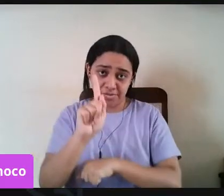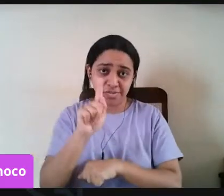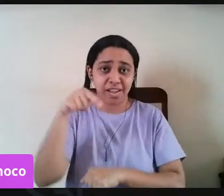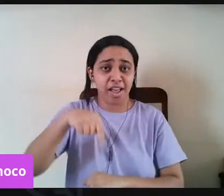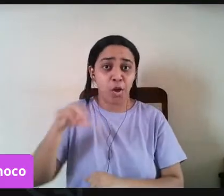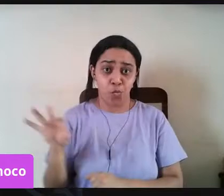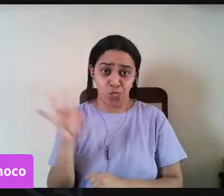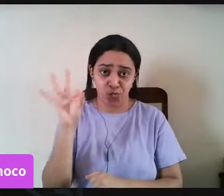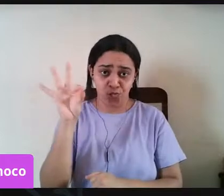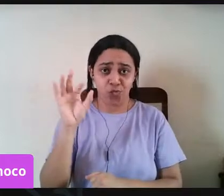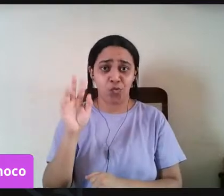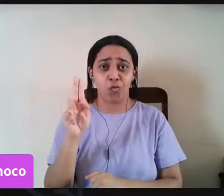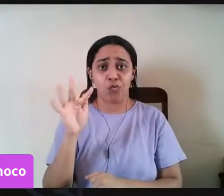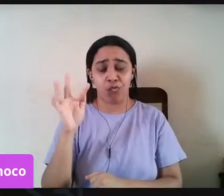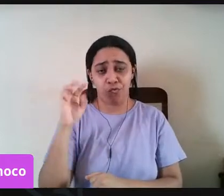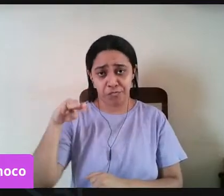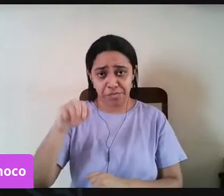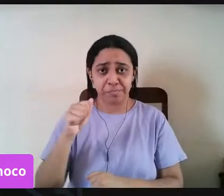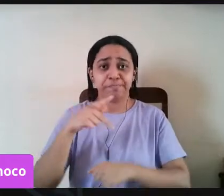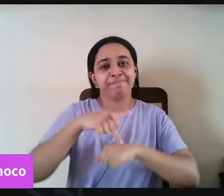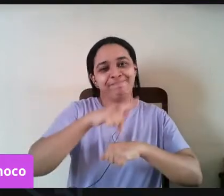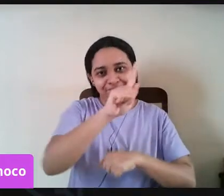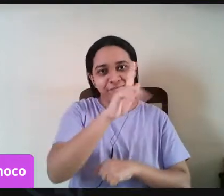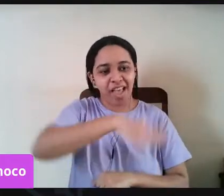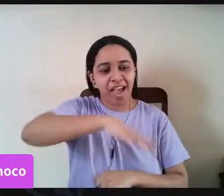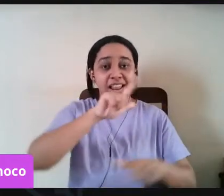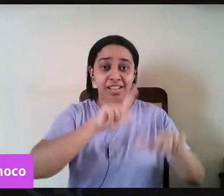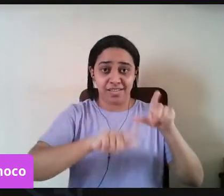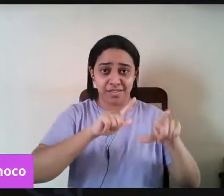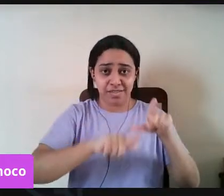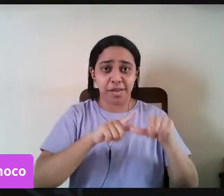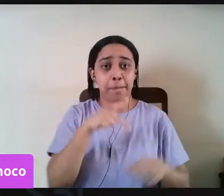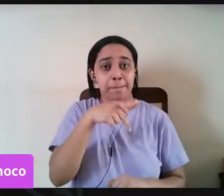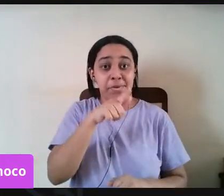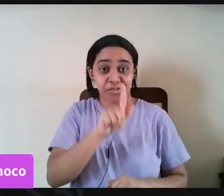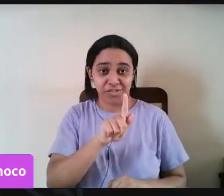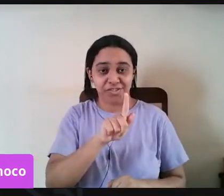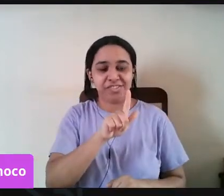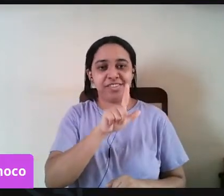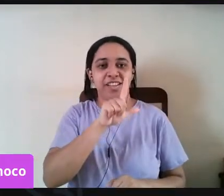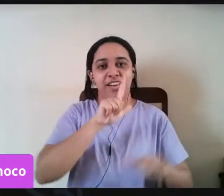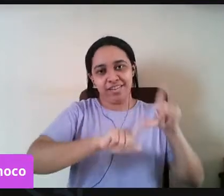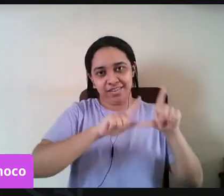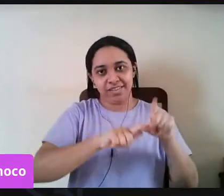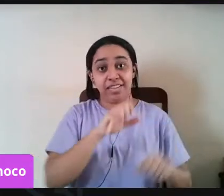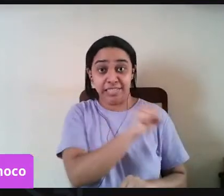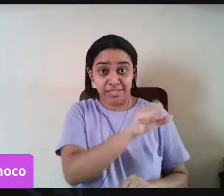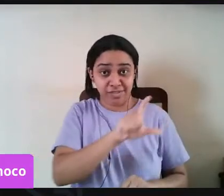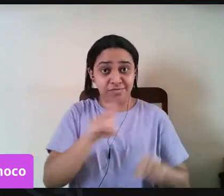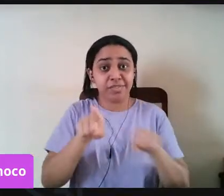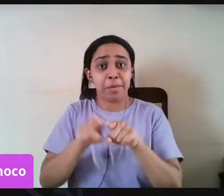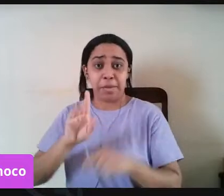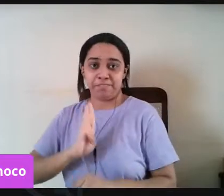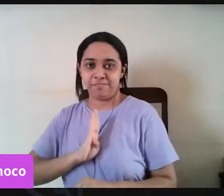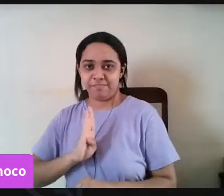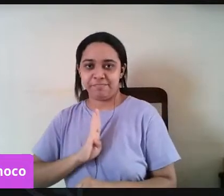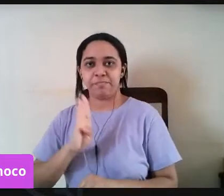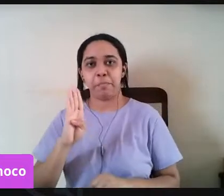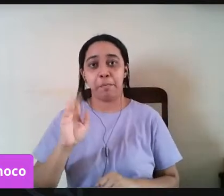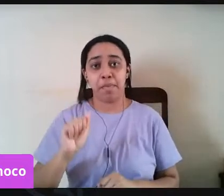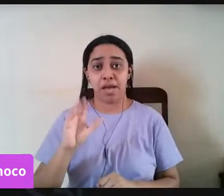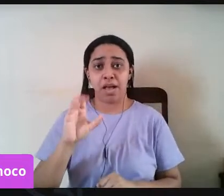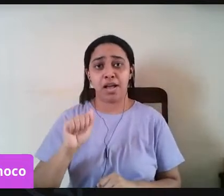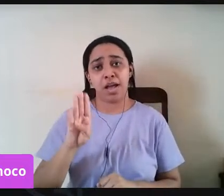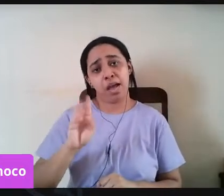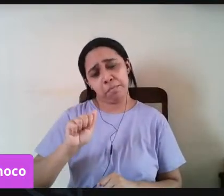é o programa de pós-graduação em letras, é o PG Letras de São Luís e o PG Letras de Bacabal, também os dois são